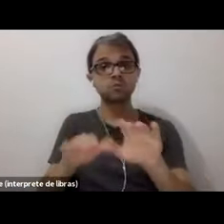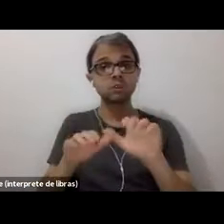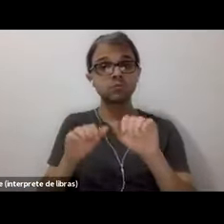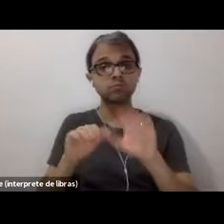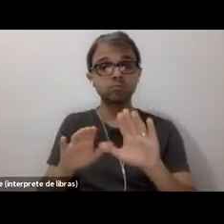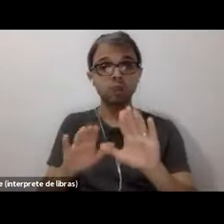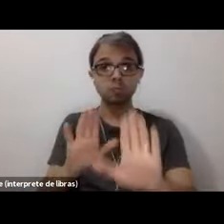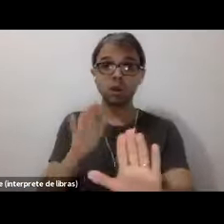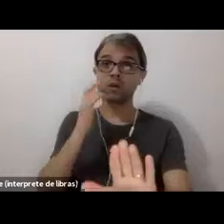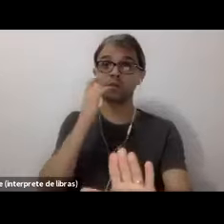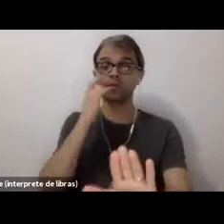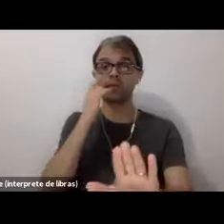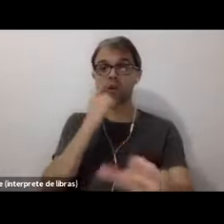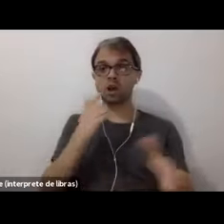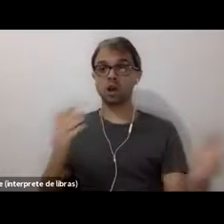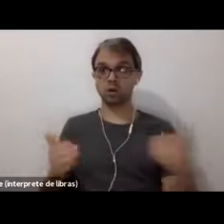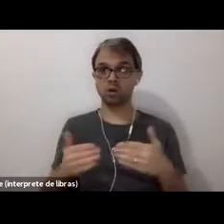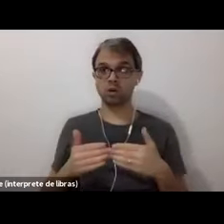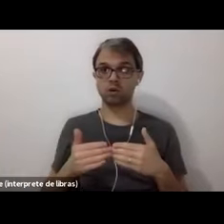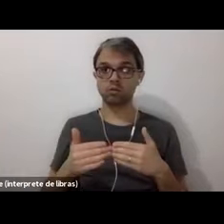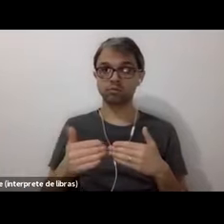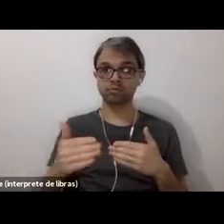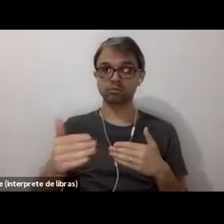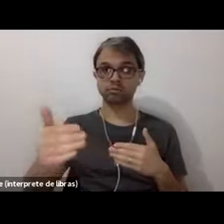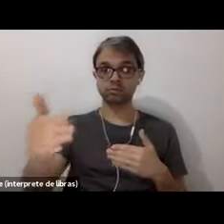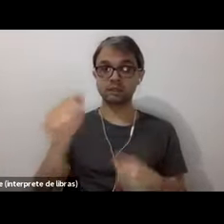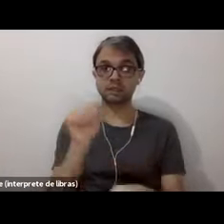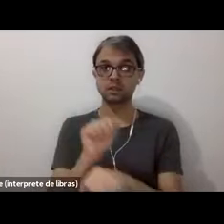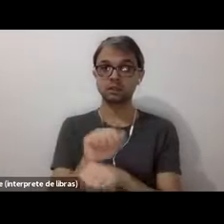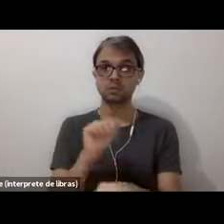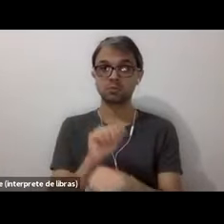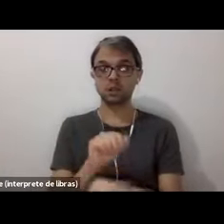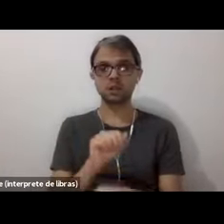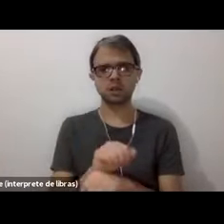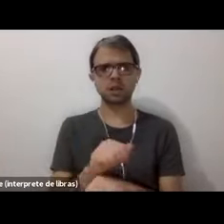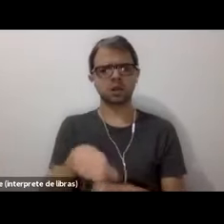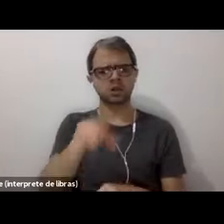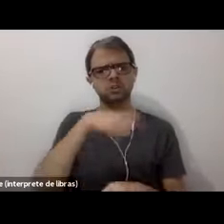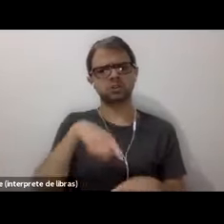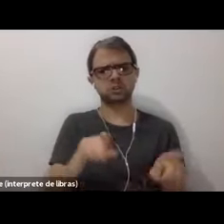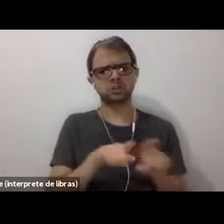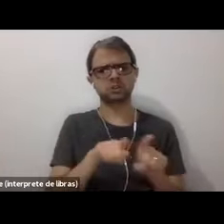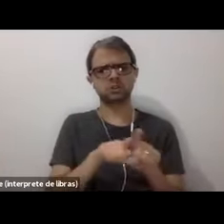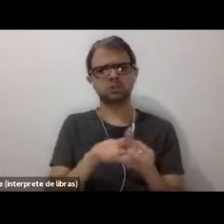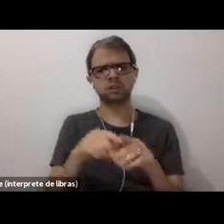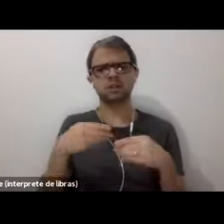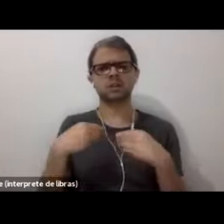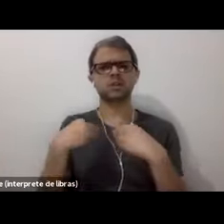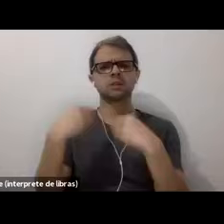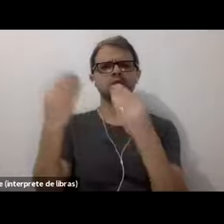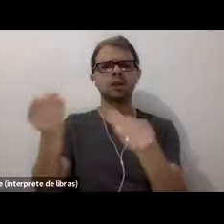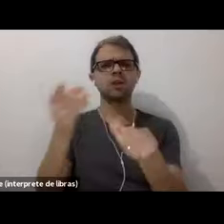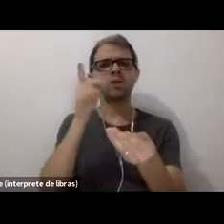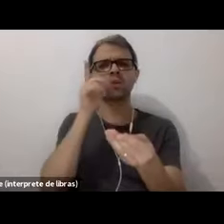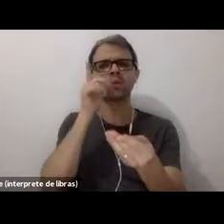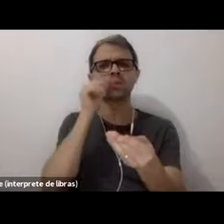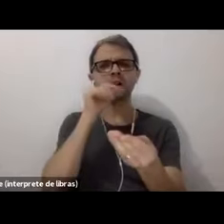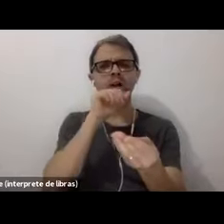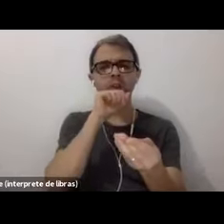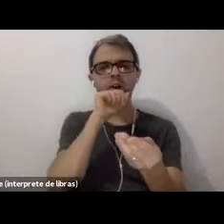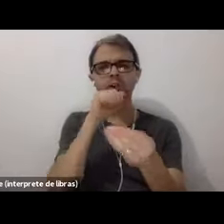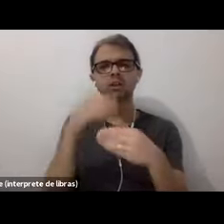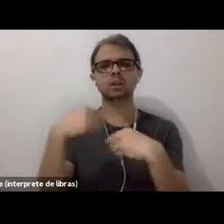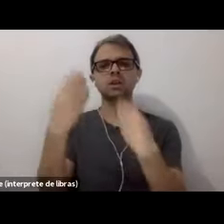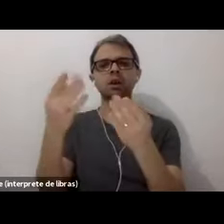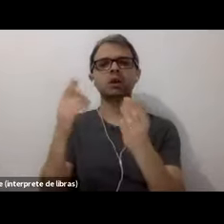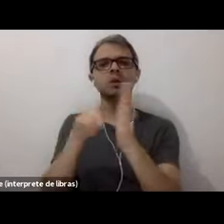a gente mandou também para os pais um questionário, onde a gente está perguntando para eles o que eles pensam dessas datas, ou se só